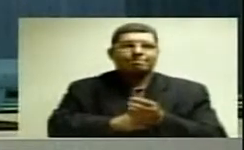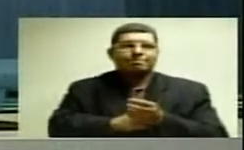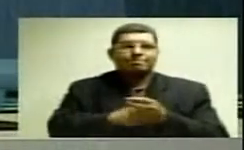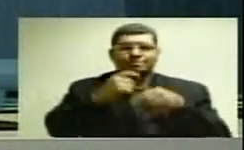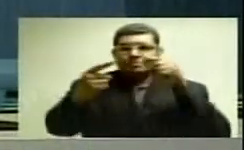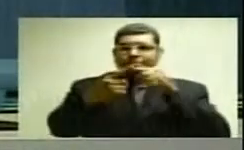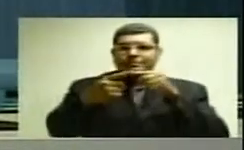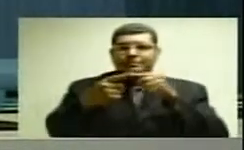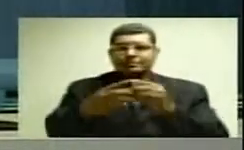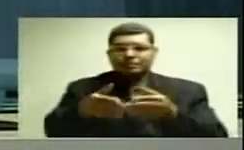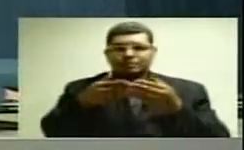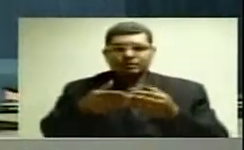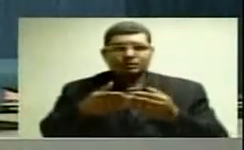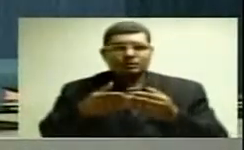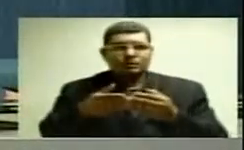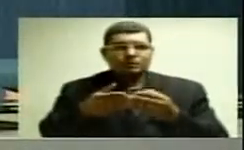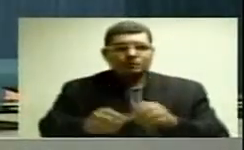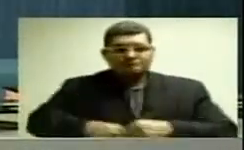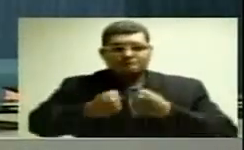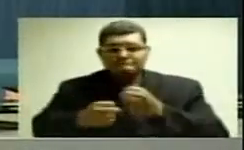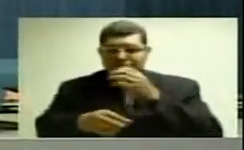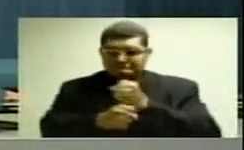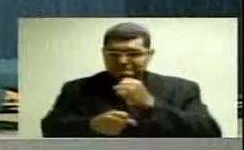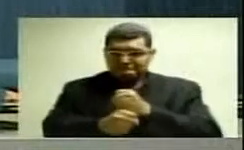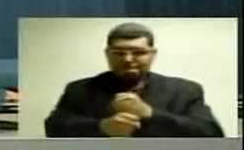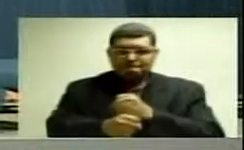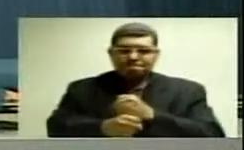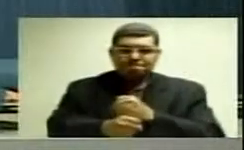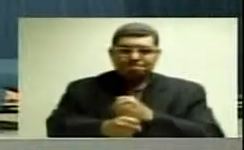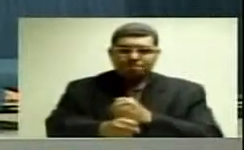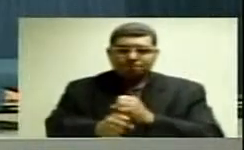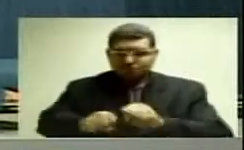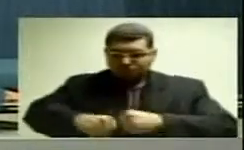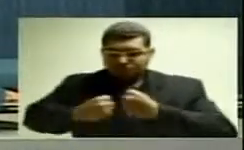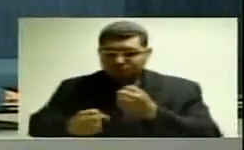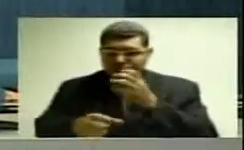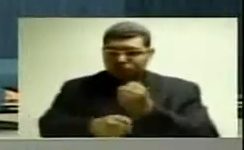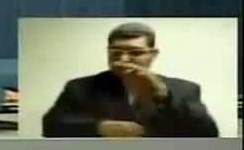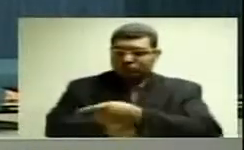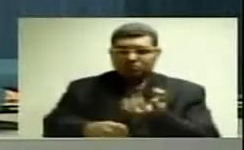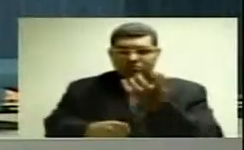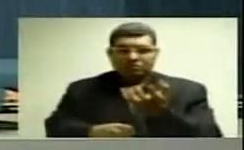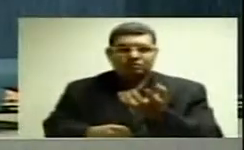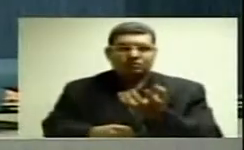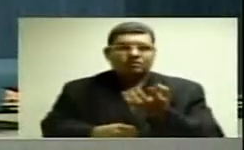com o objetivo de solicitar um reforço orçamentário. Reforço orçamentário